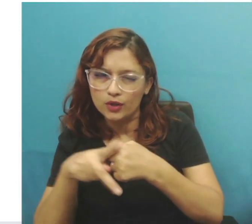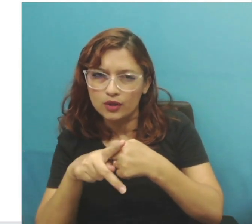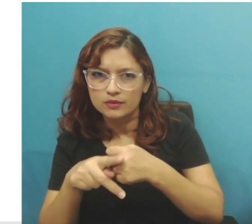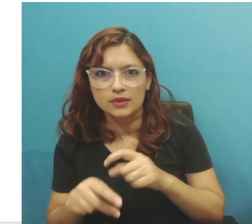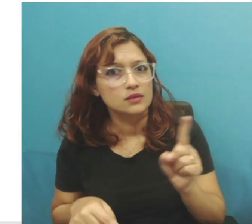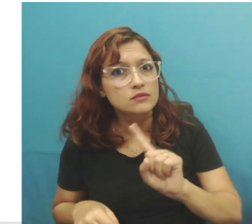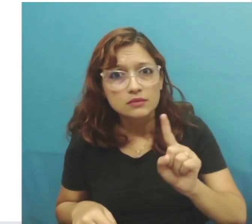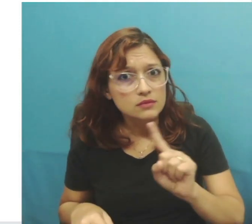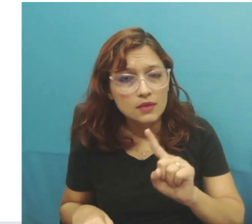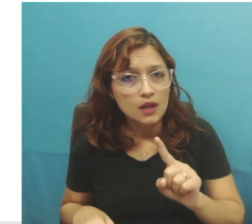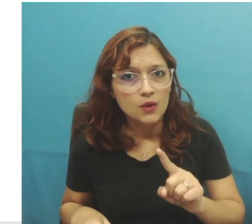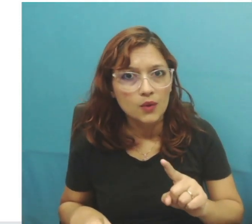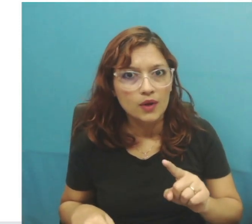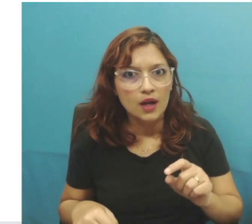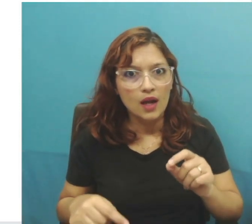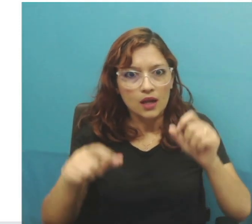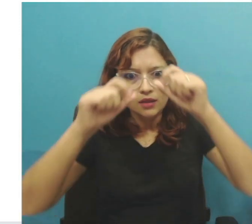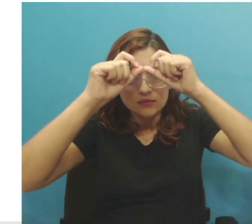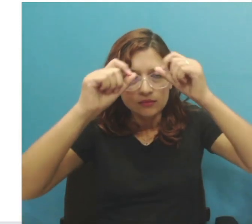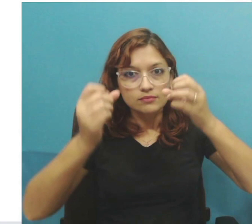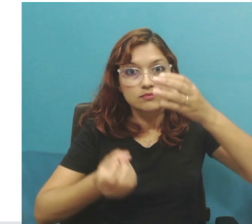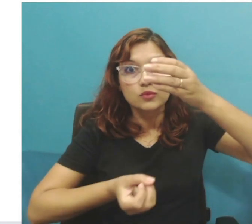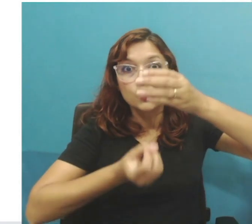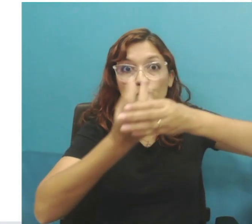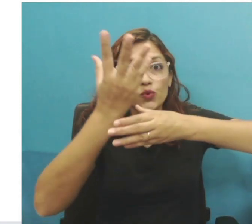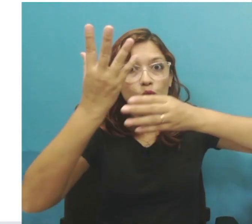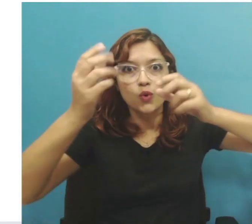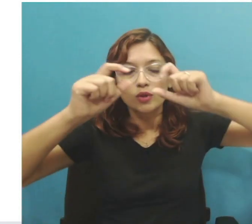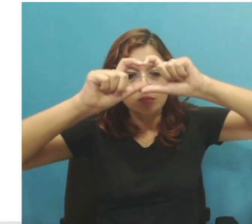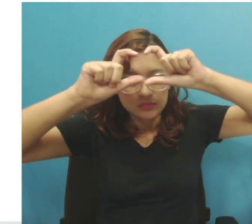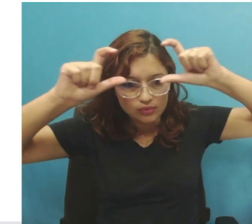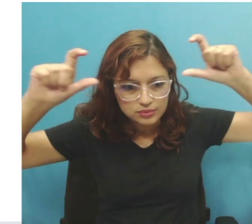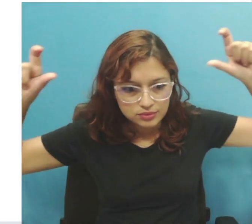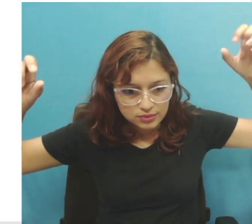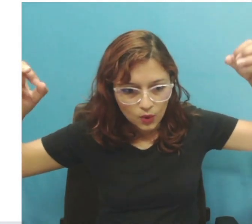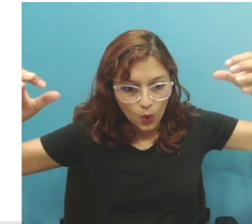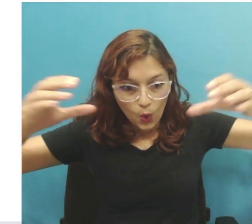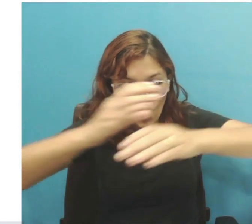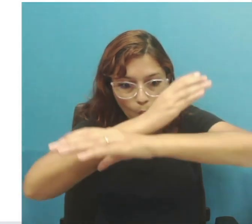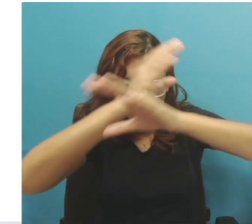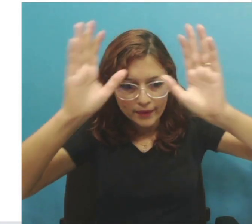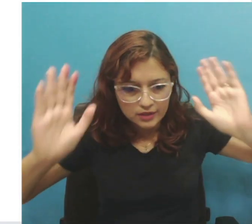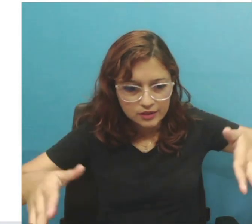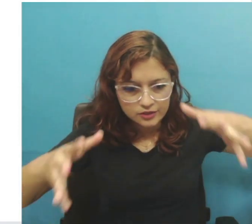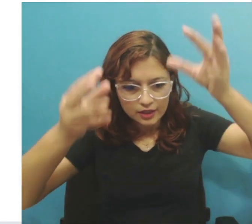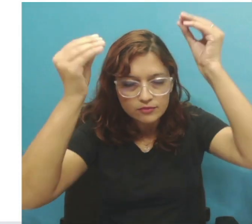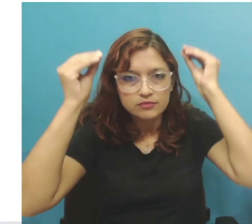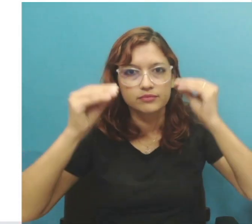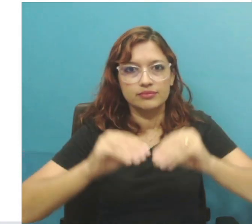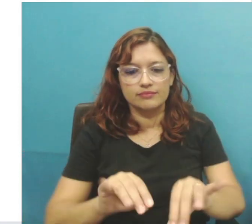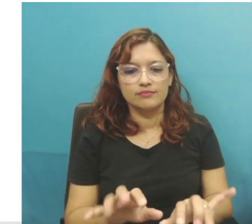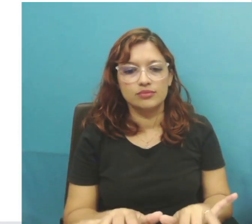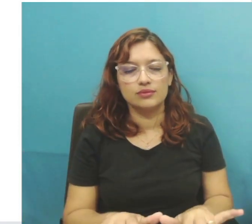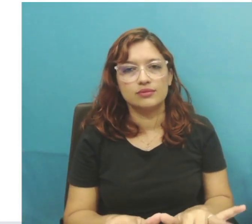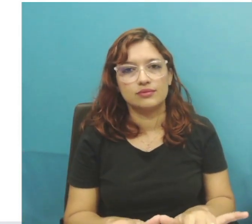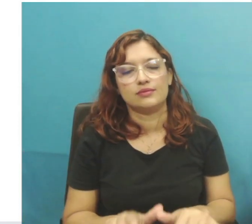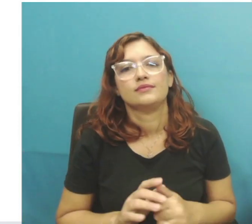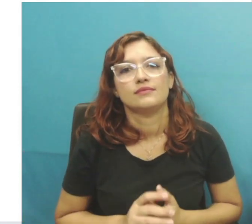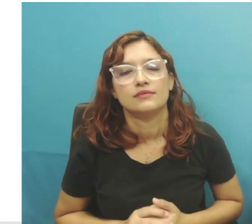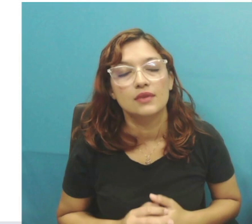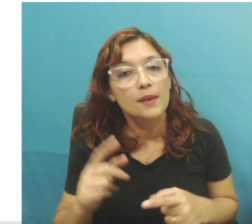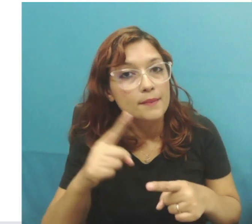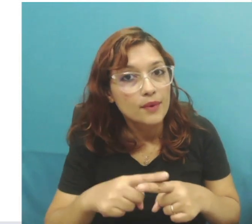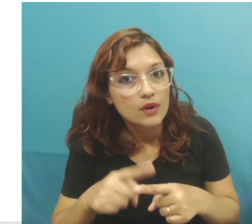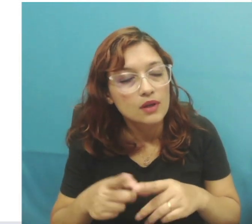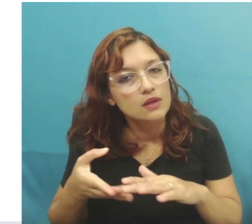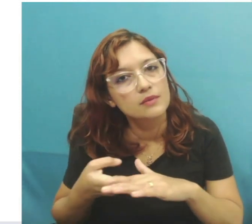eu vou colocar outro verbo. Não, um pronome, não. A frase já surge completa na minha mente e eu vou